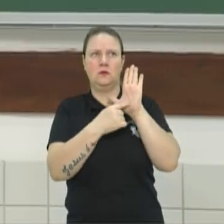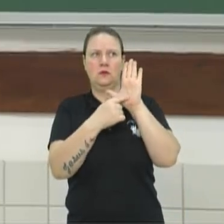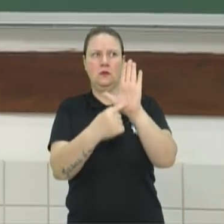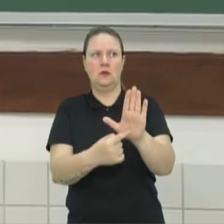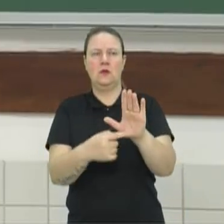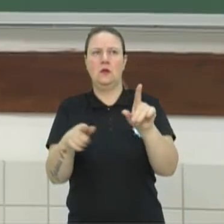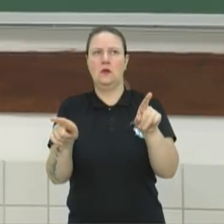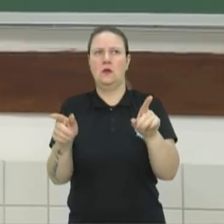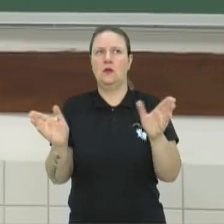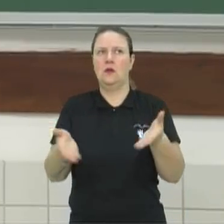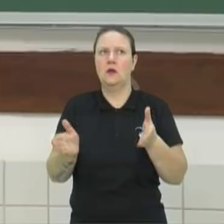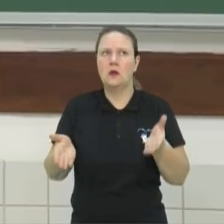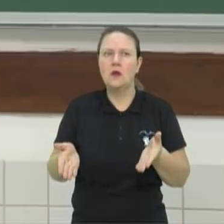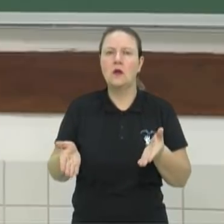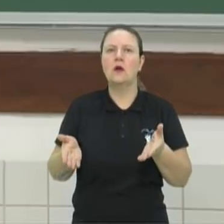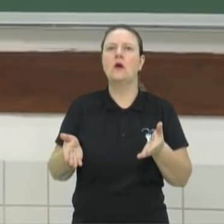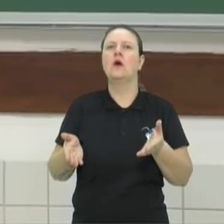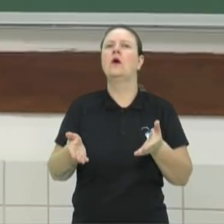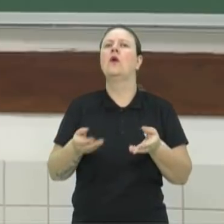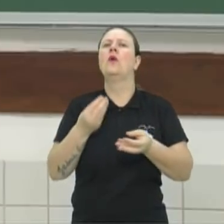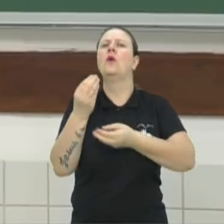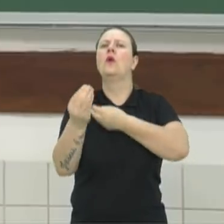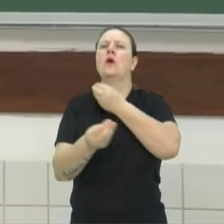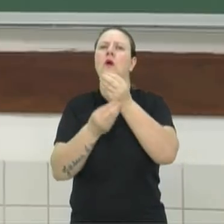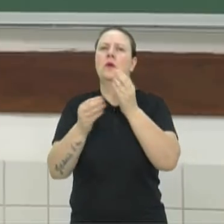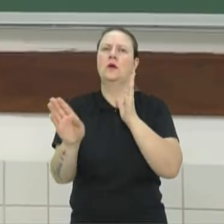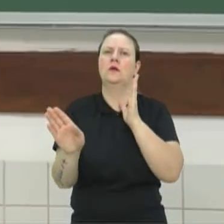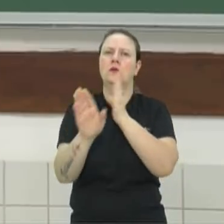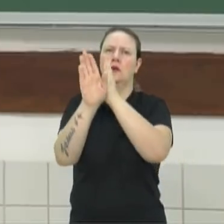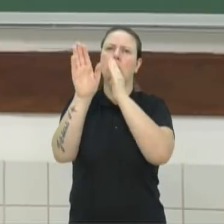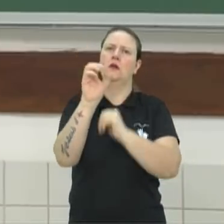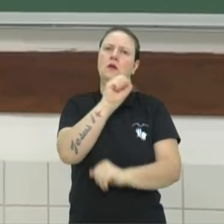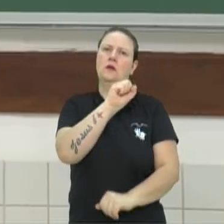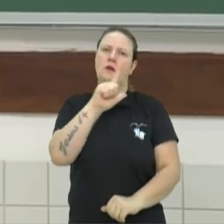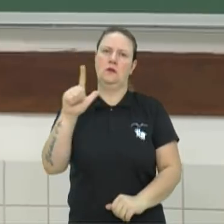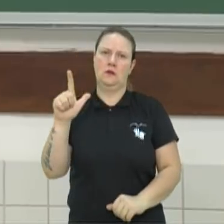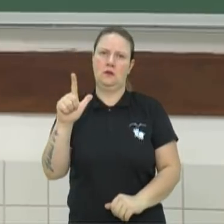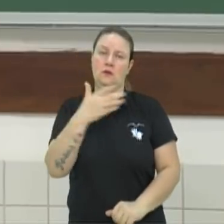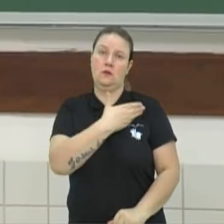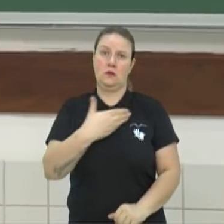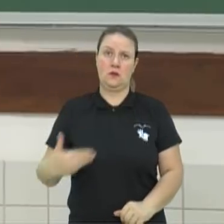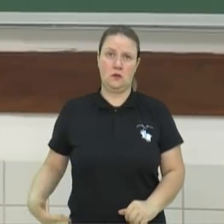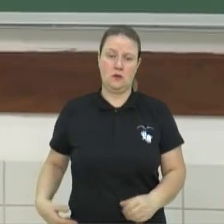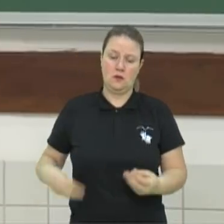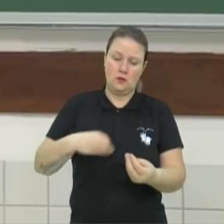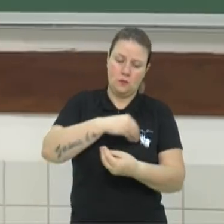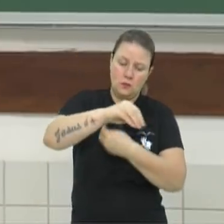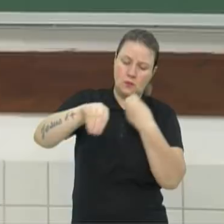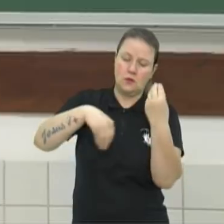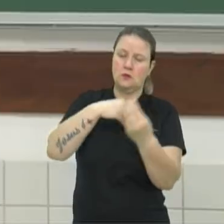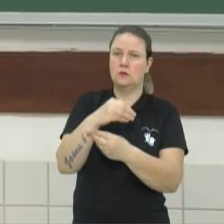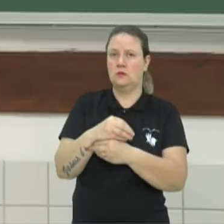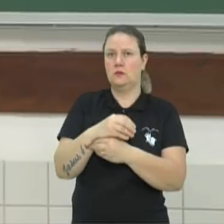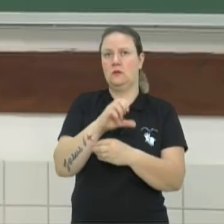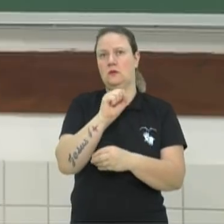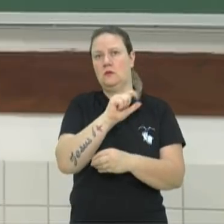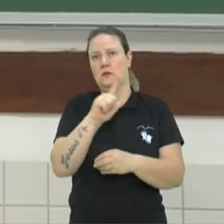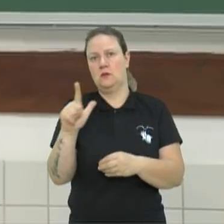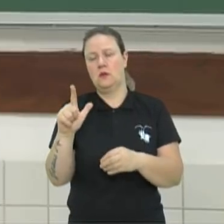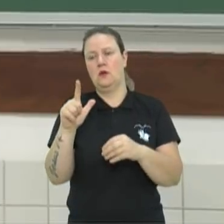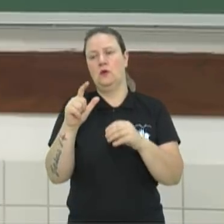nosso corpo, isso é suprido através do sal, os governos acrescentam. Tem leis que dizem que devem